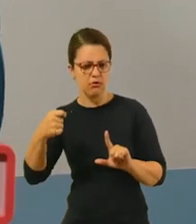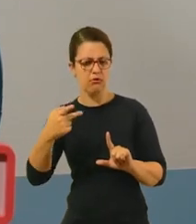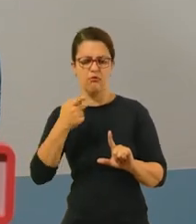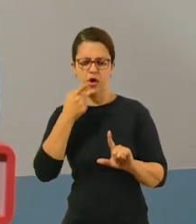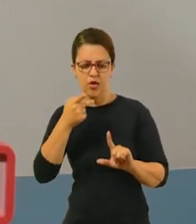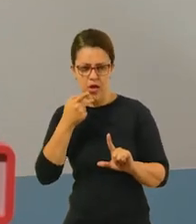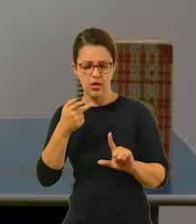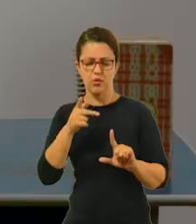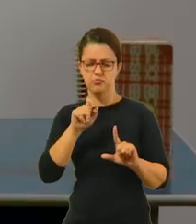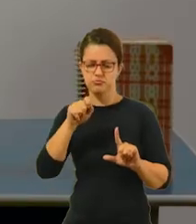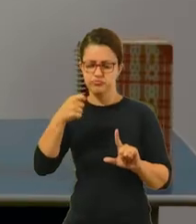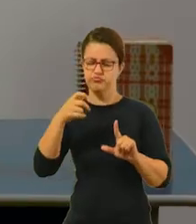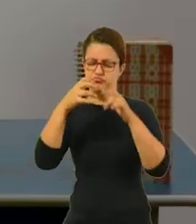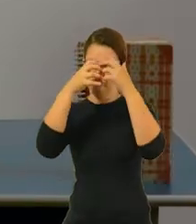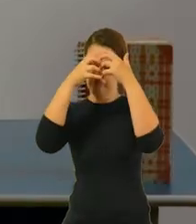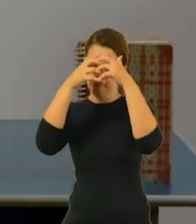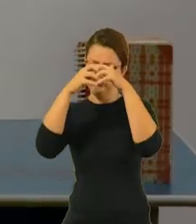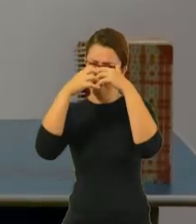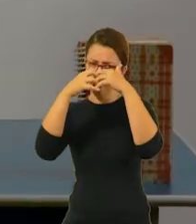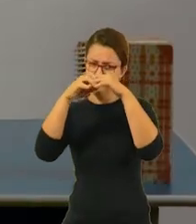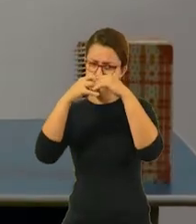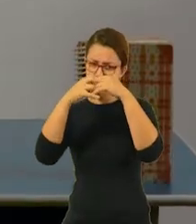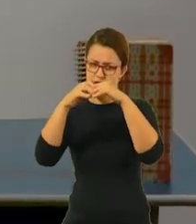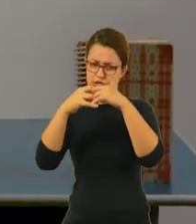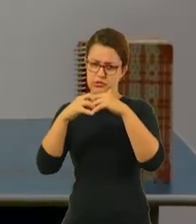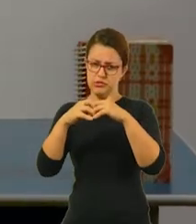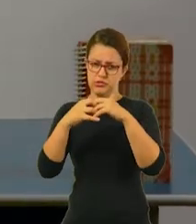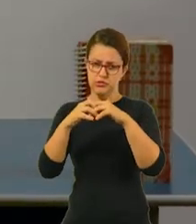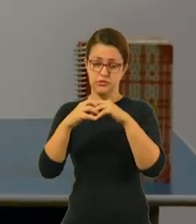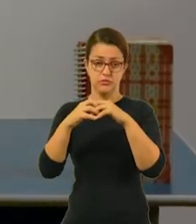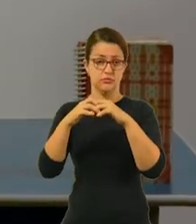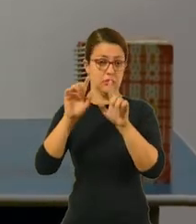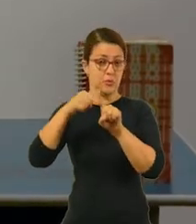fazendo um cálculo mental, tá bom?